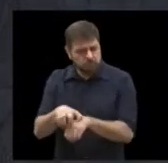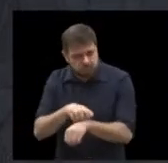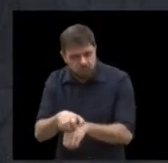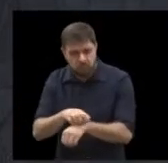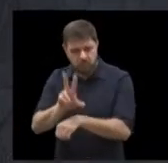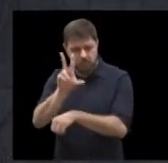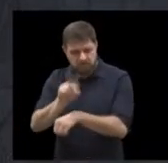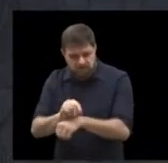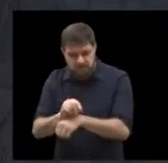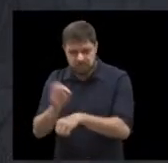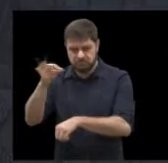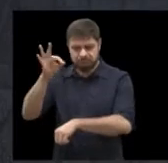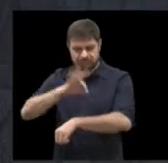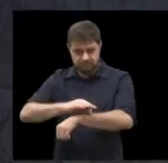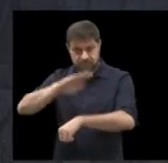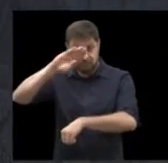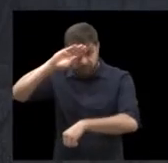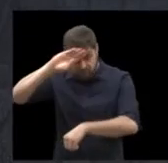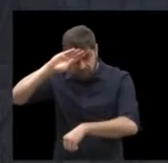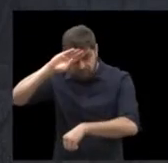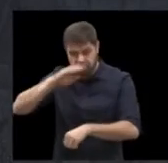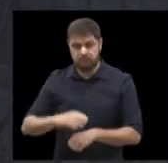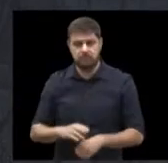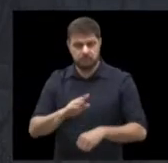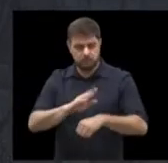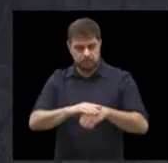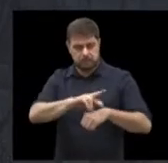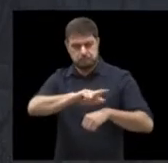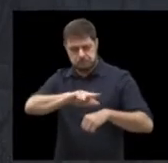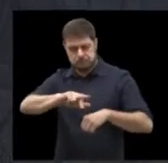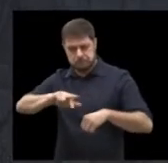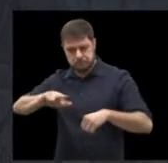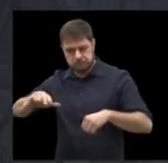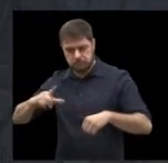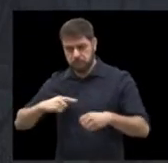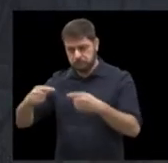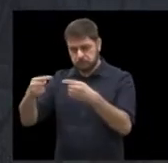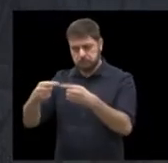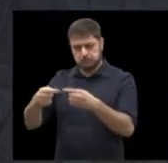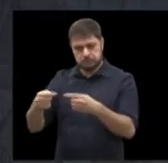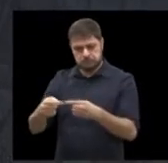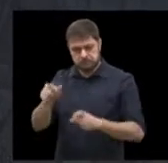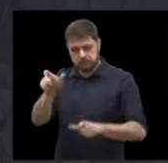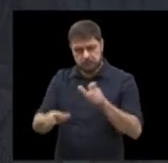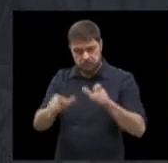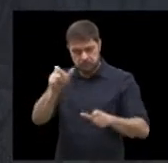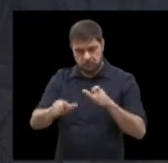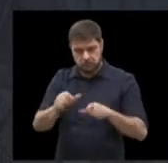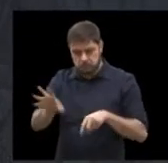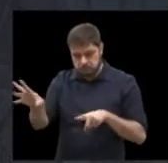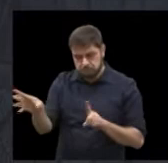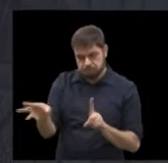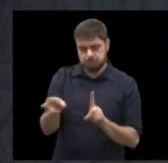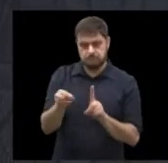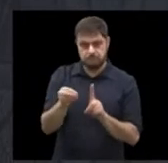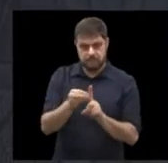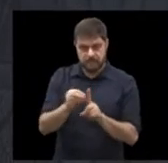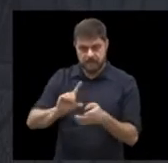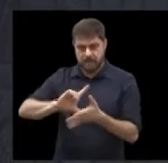chikungunya, dengue, essas coisas, porque são doenças que, na realidade, têm uma certa ingerência e podem desenvolver um quadro